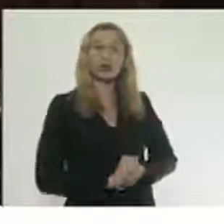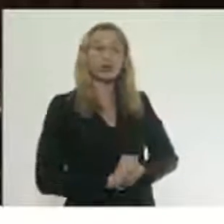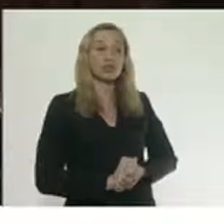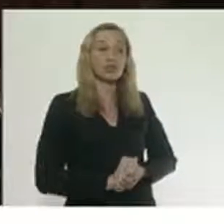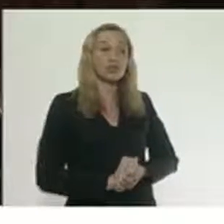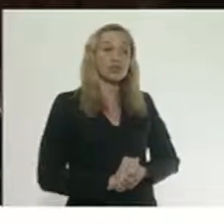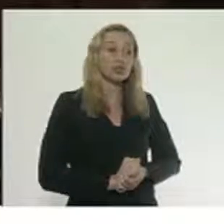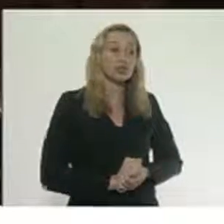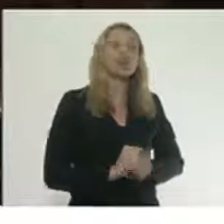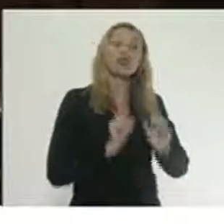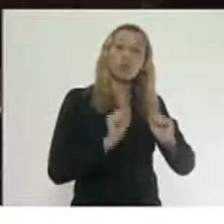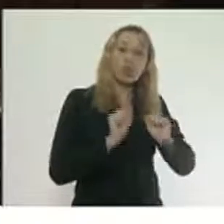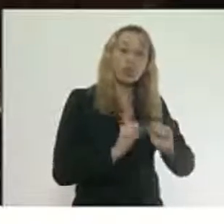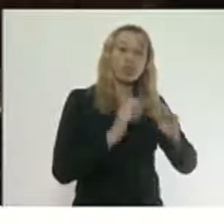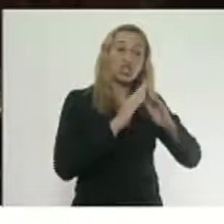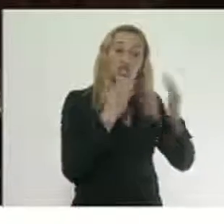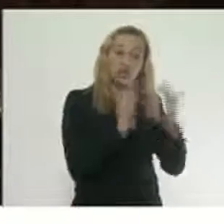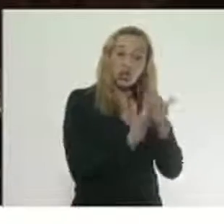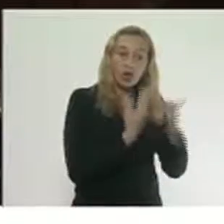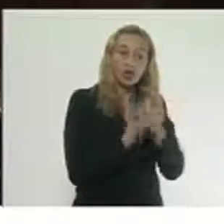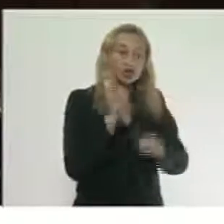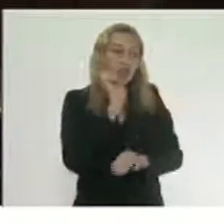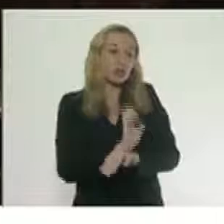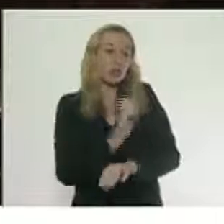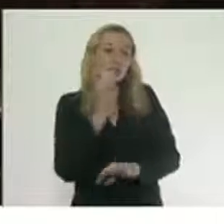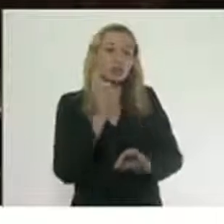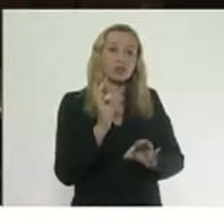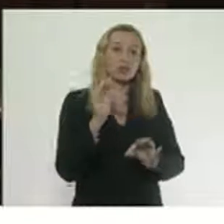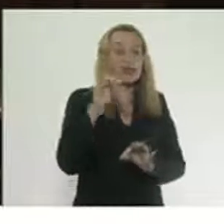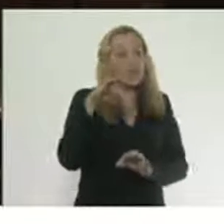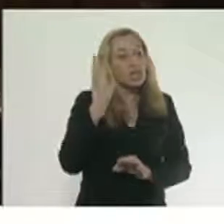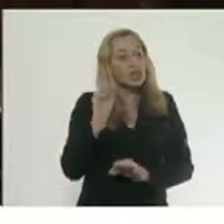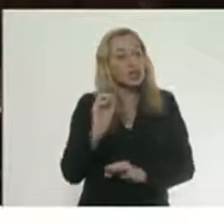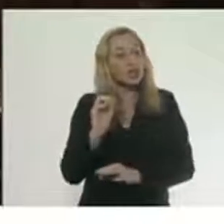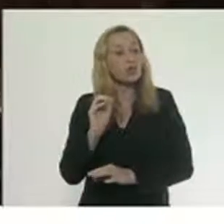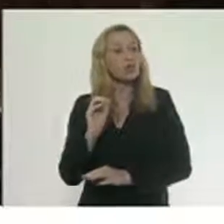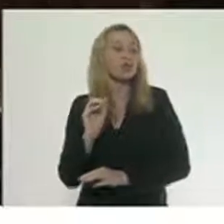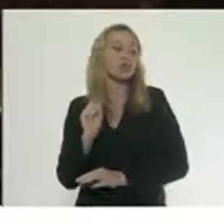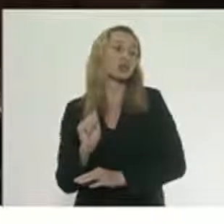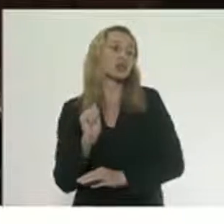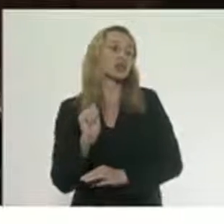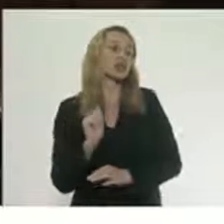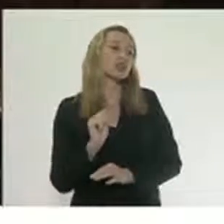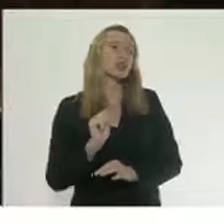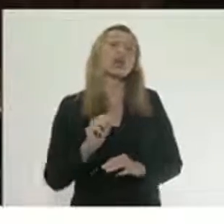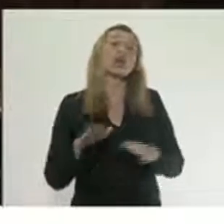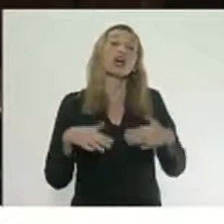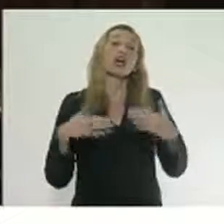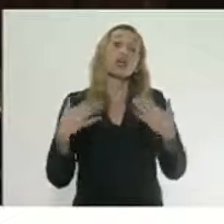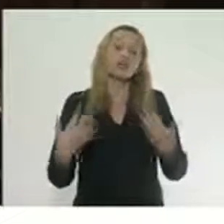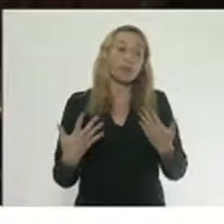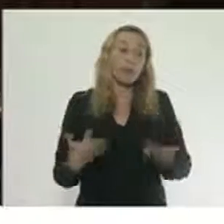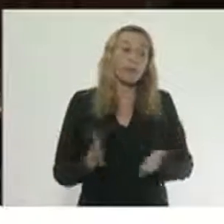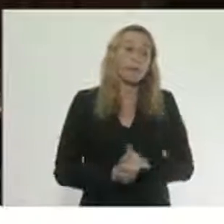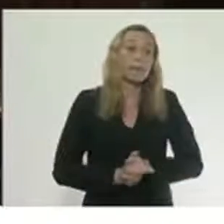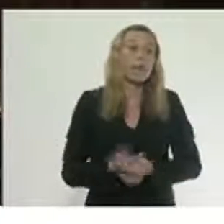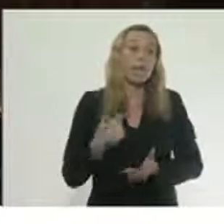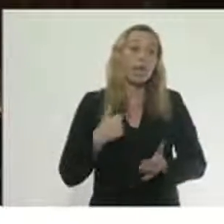podem ser escolas técnicas estaduais, podem ser unidades de ensino tecnológico de nível superior, enfim. Então estou